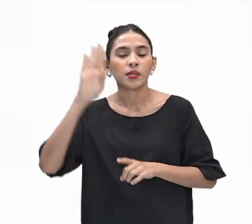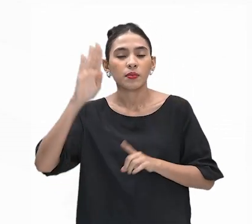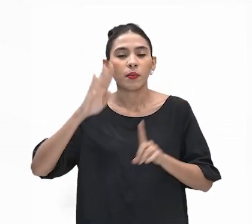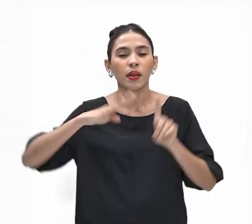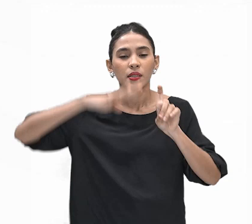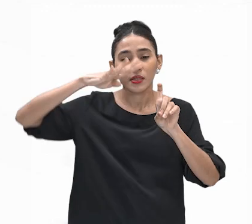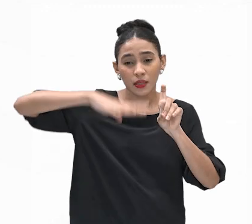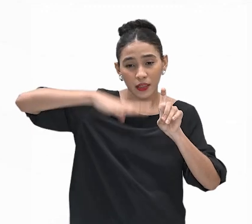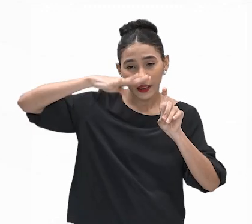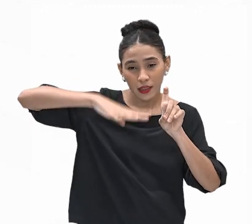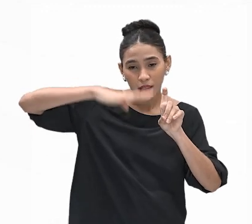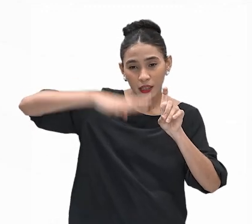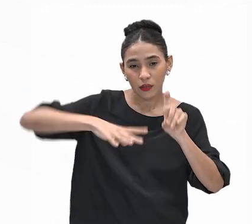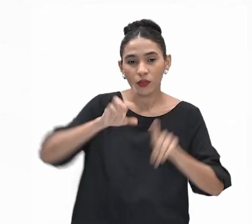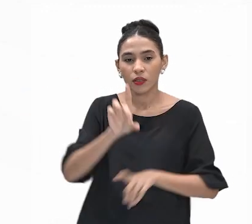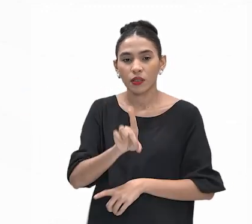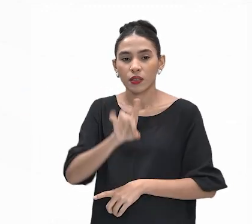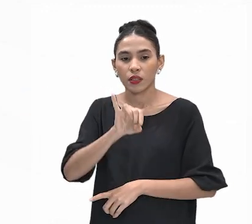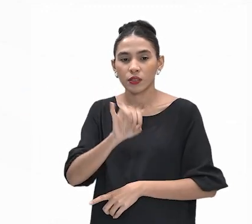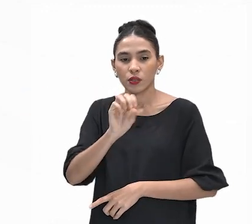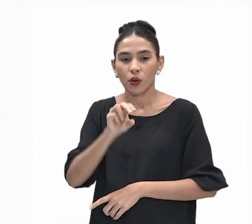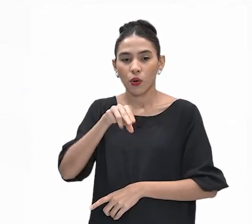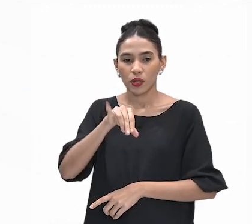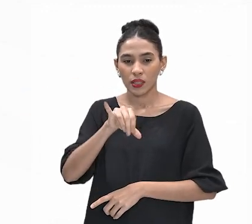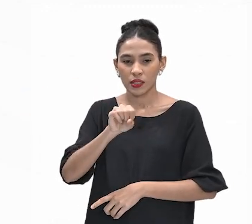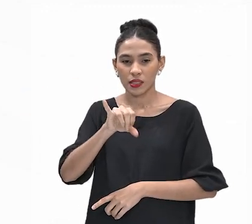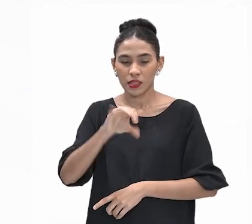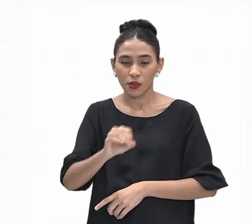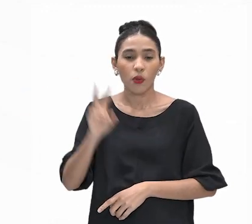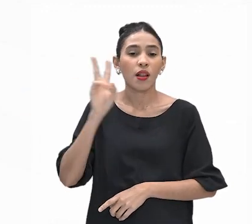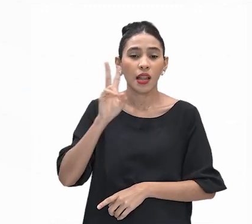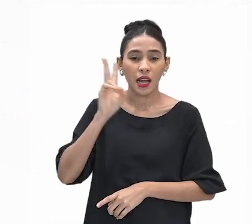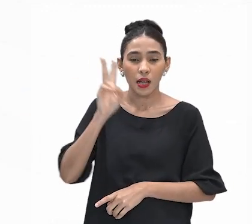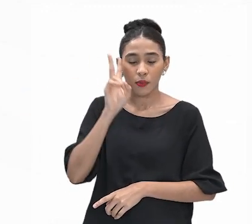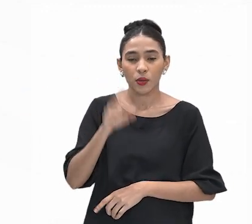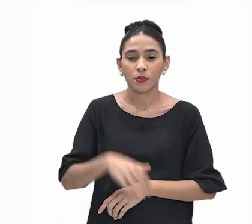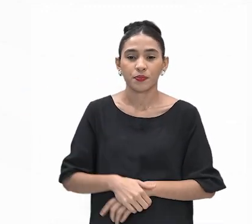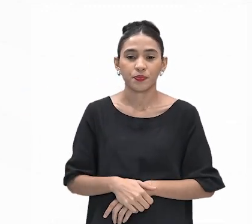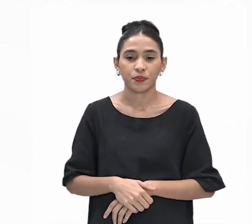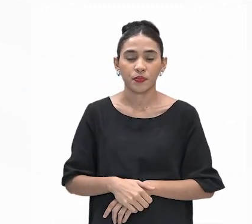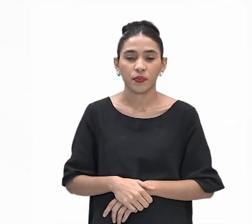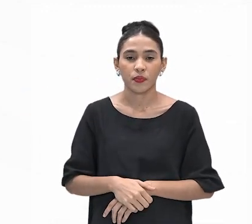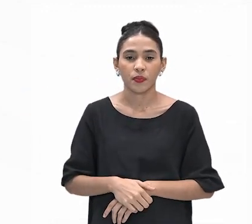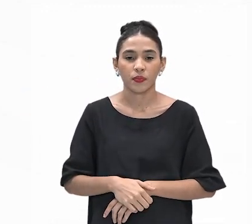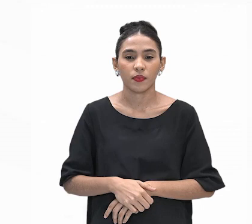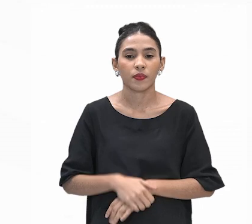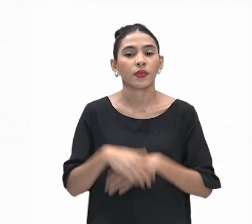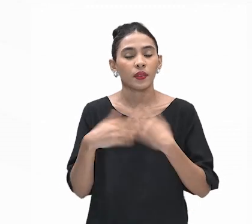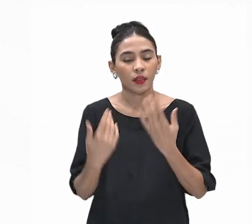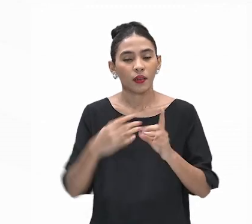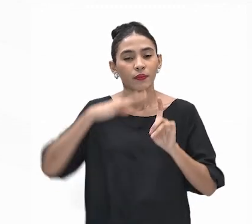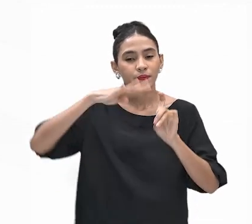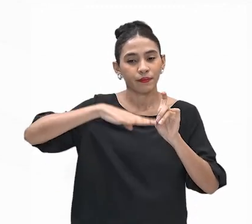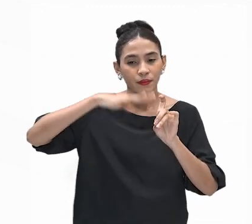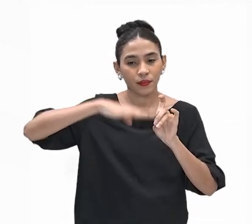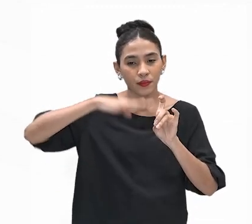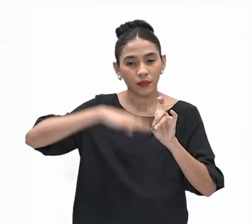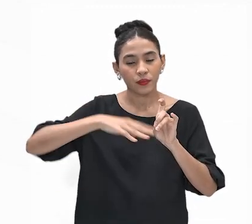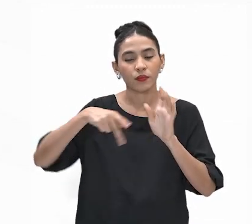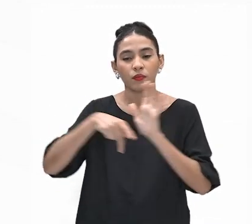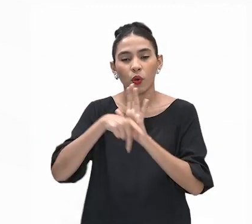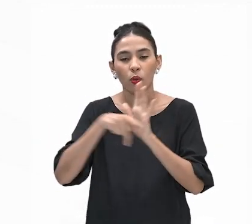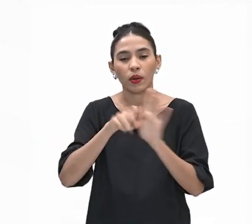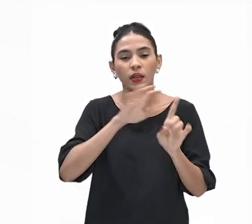Dionísio. Lembram quando eu mostrei a estátua lá, a escultura? Pois é, Essa era a divindade da mitologia